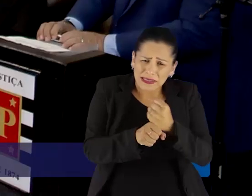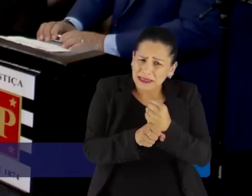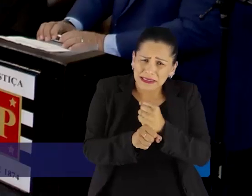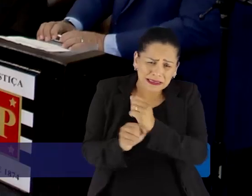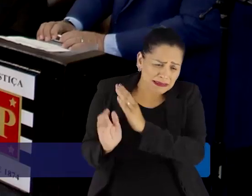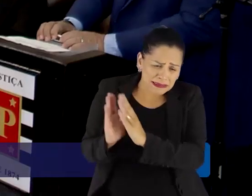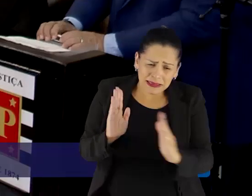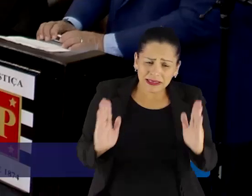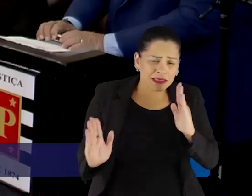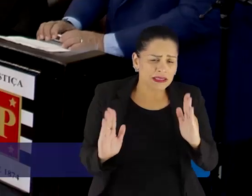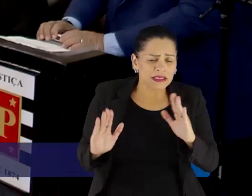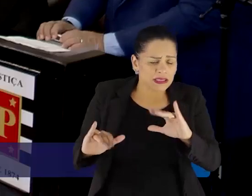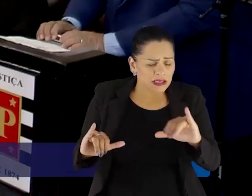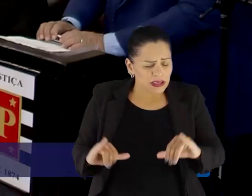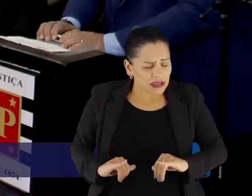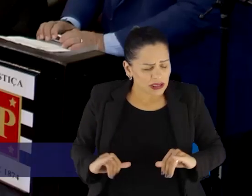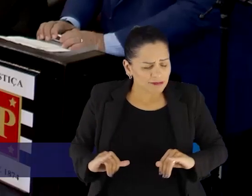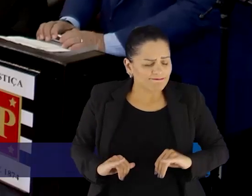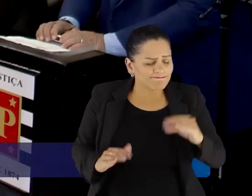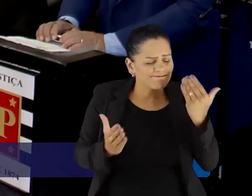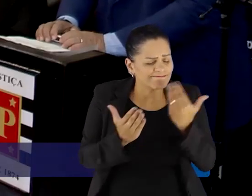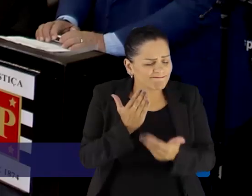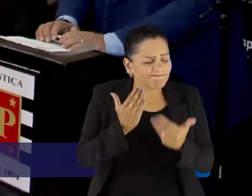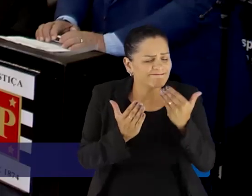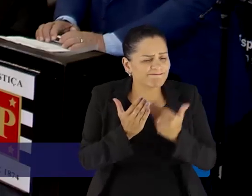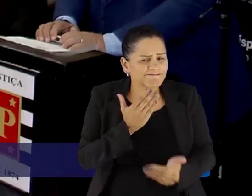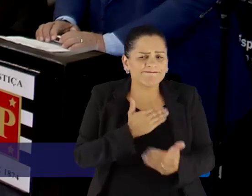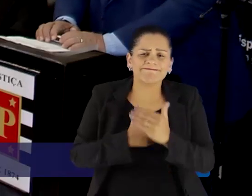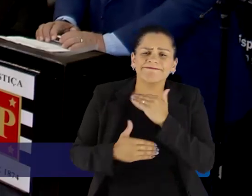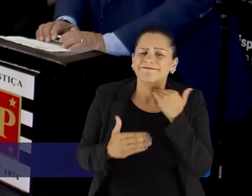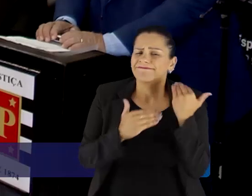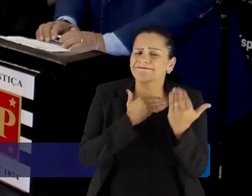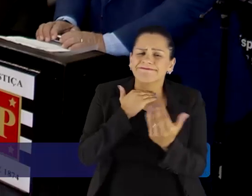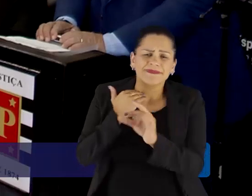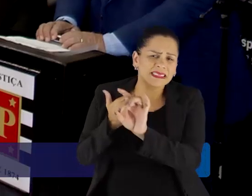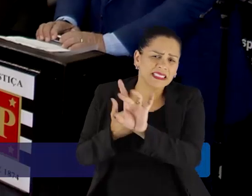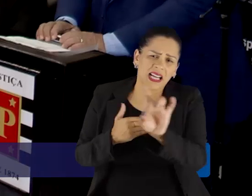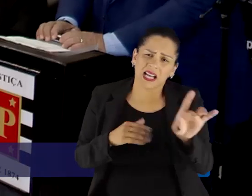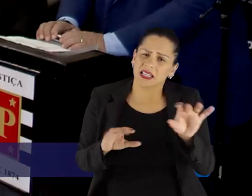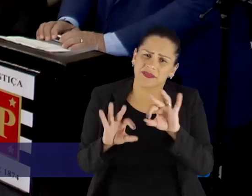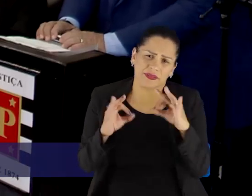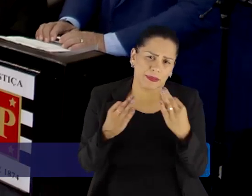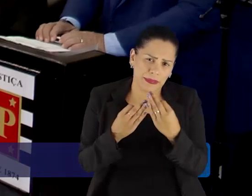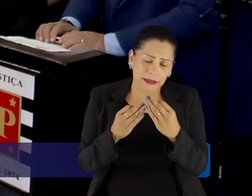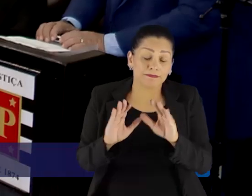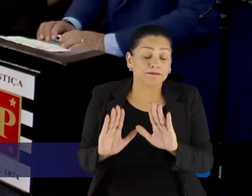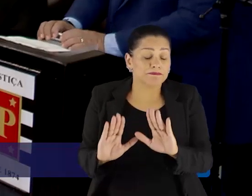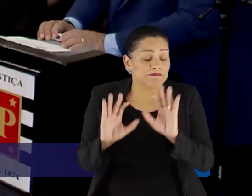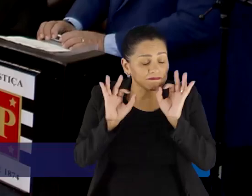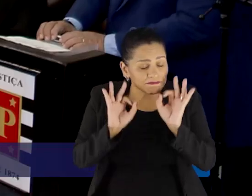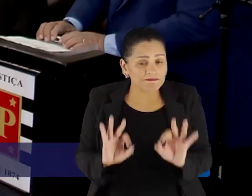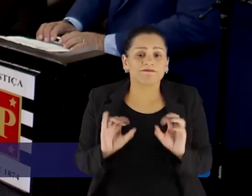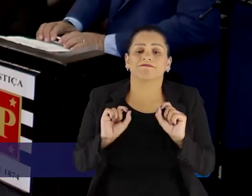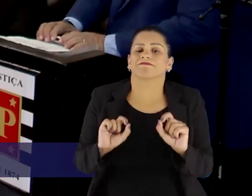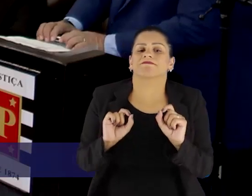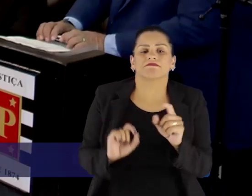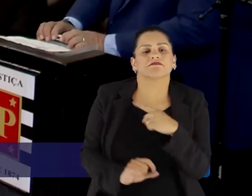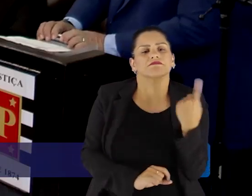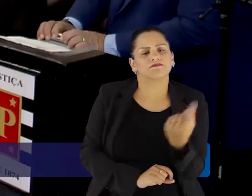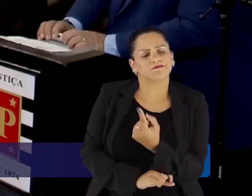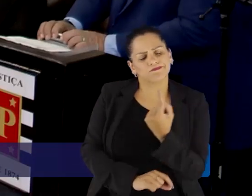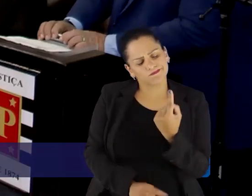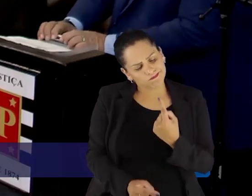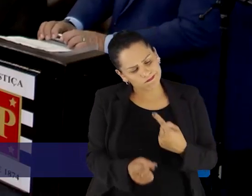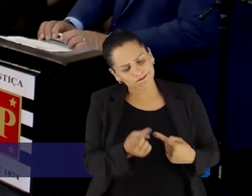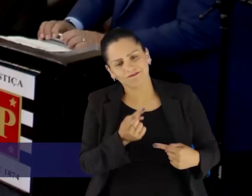com muito sofrimento com muitas perdas em cada uma das nossas famílias mas que com certeza nós